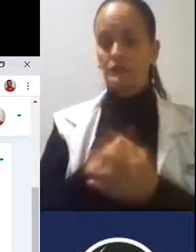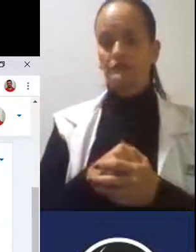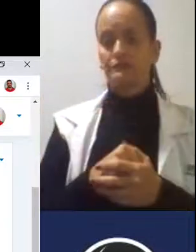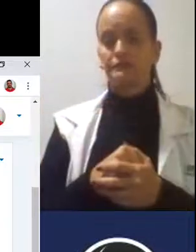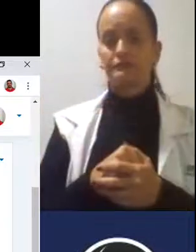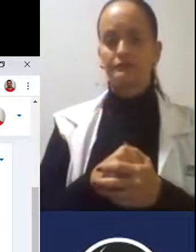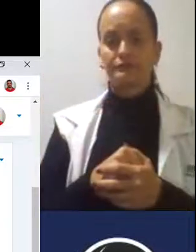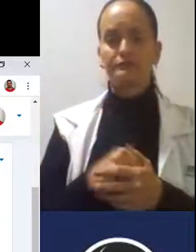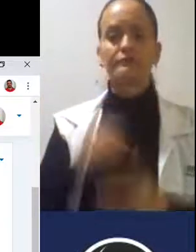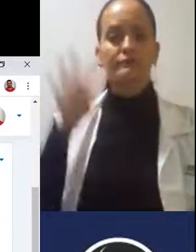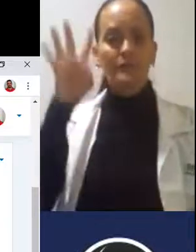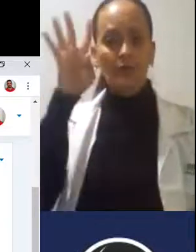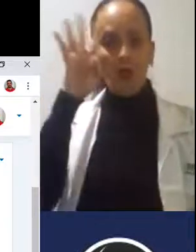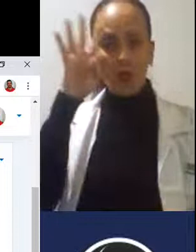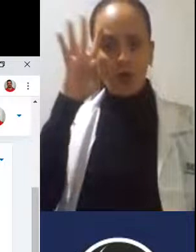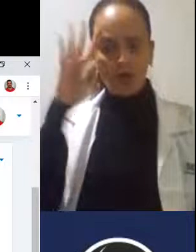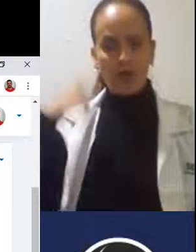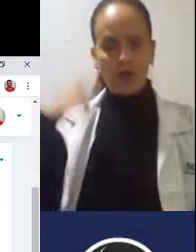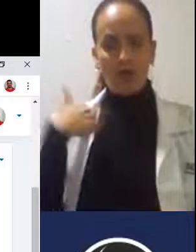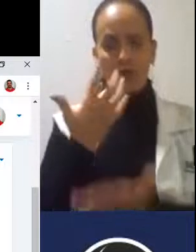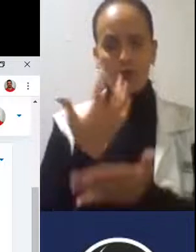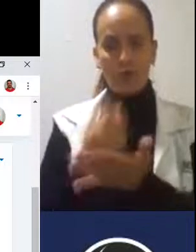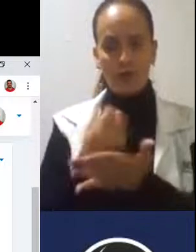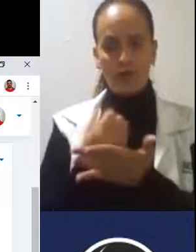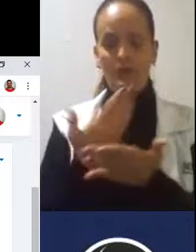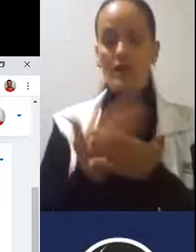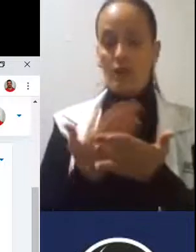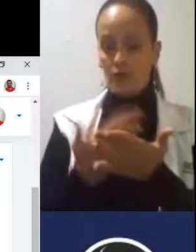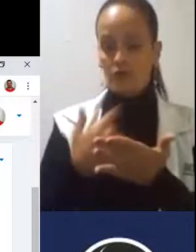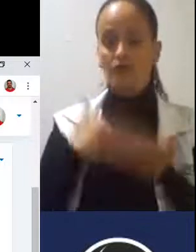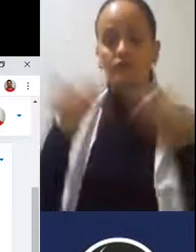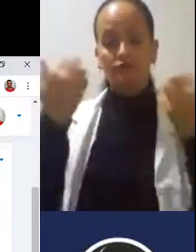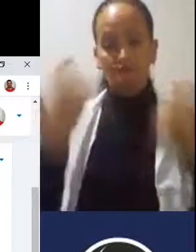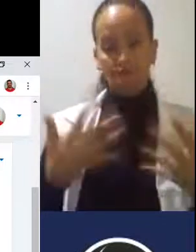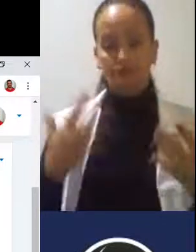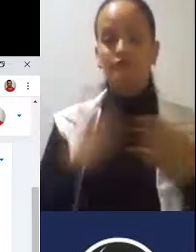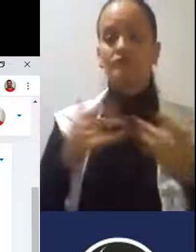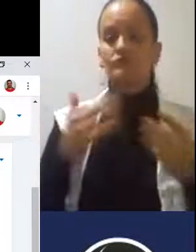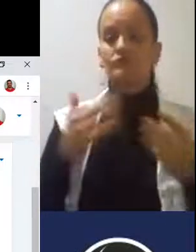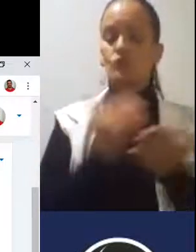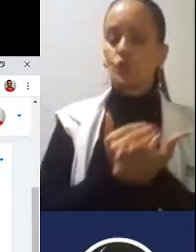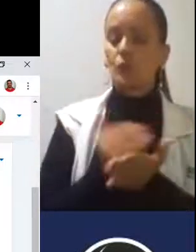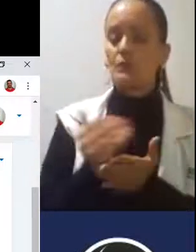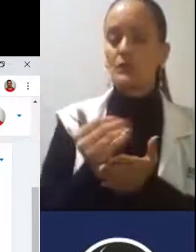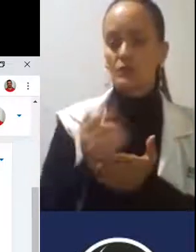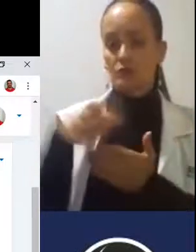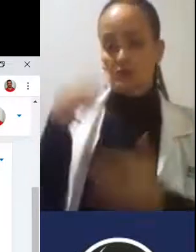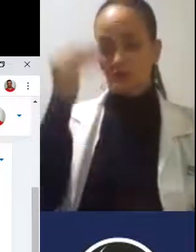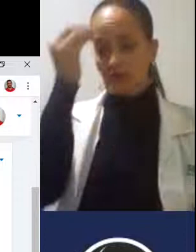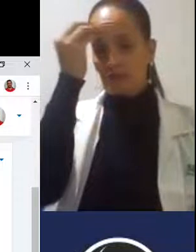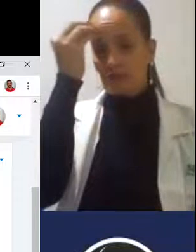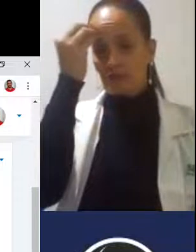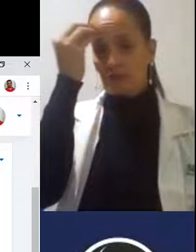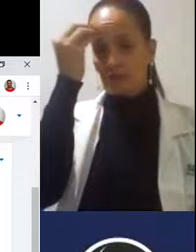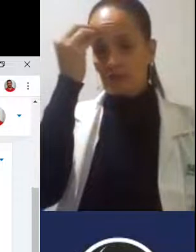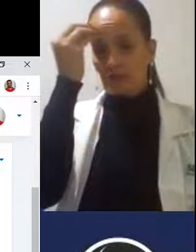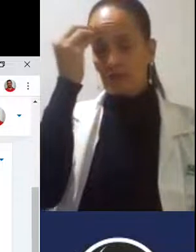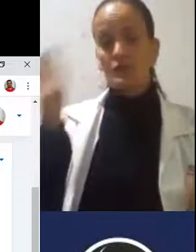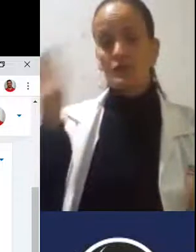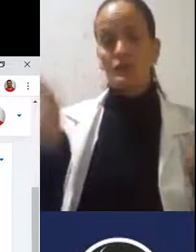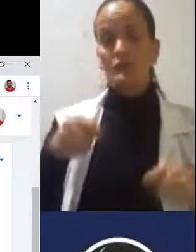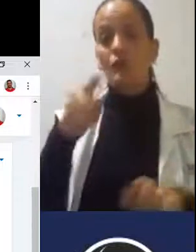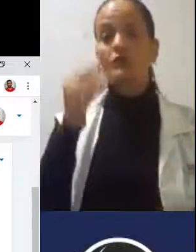vocês, eu já comecei a fazer alguns exemplos relacionados, né? Já fiz a introdução, e aí vocês já podem já iniciar e